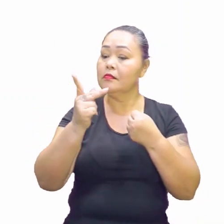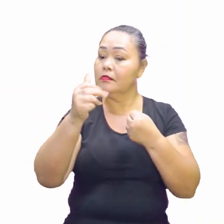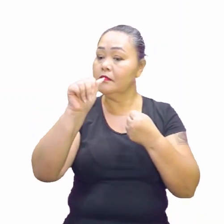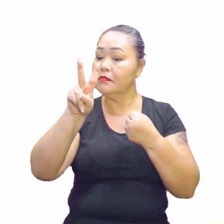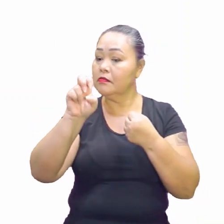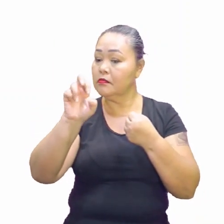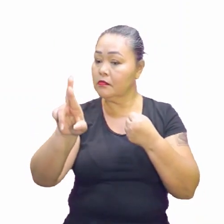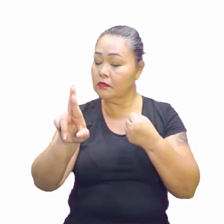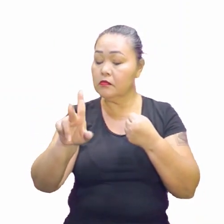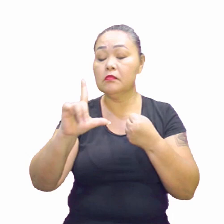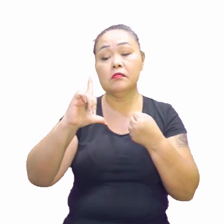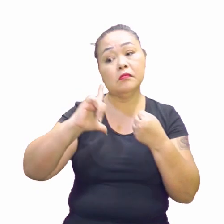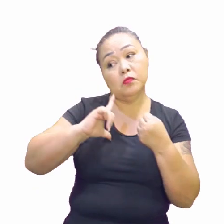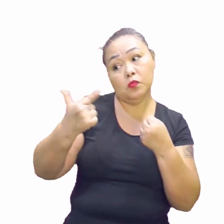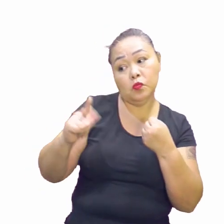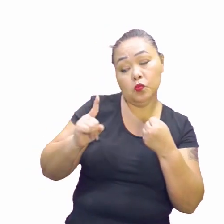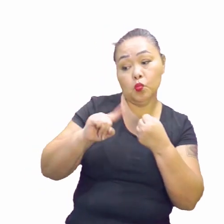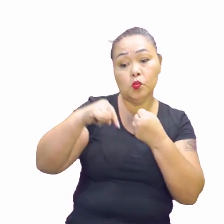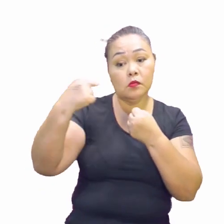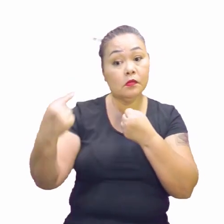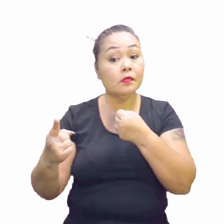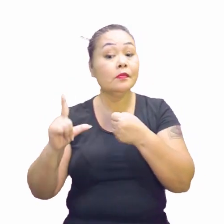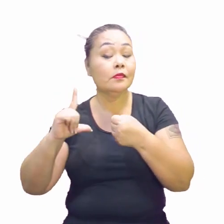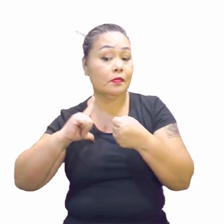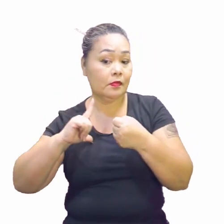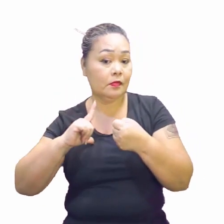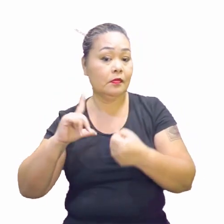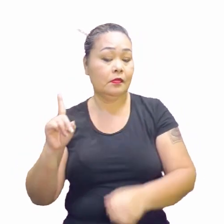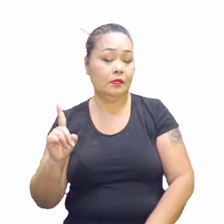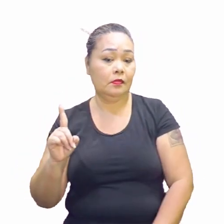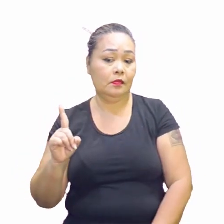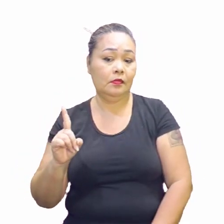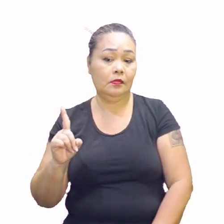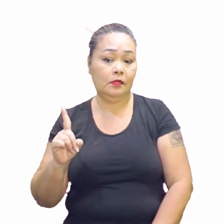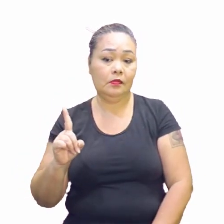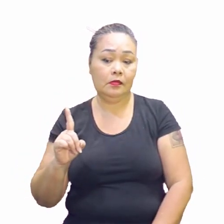beleza? No sentido de existir não tem plural, mas se você